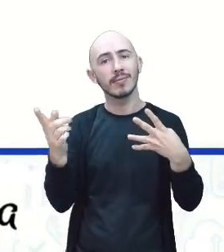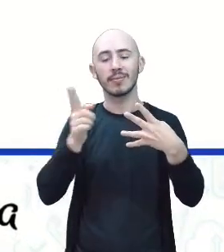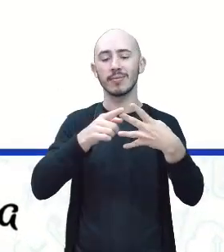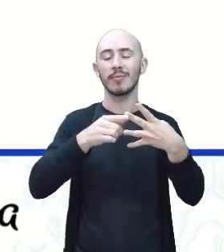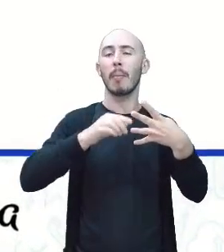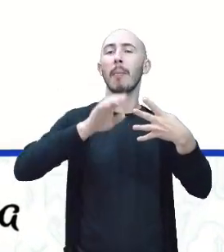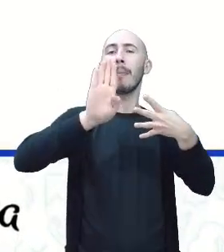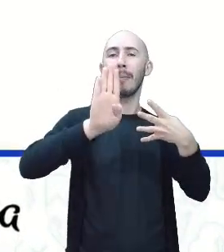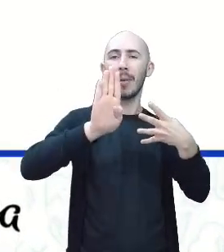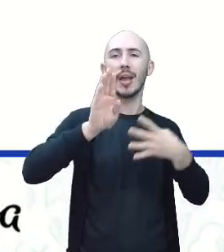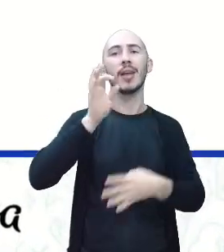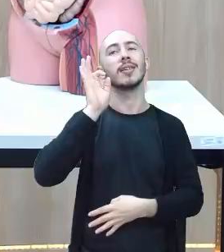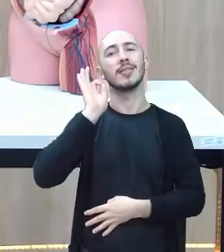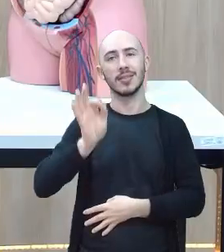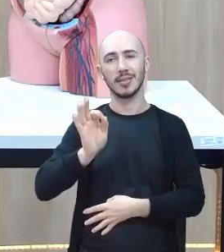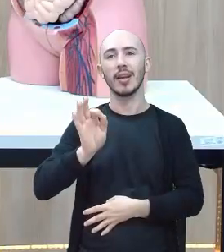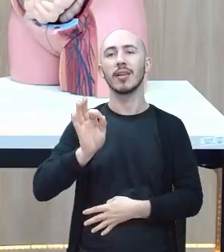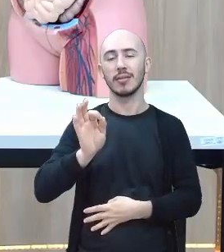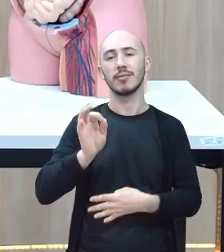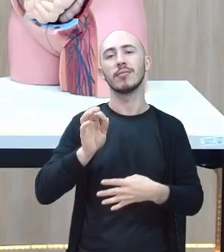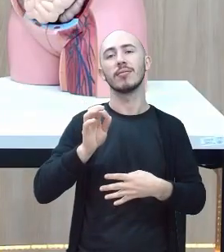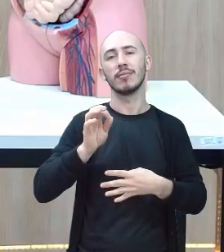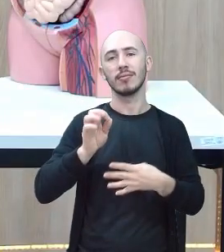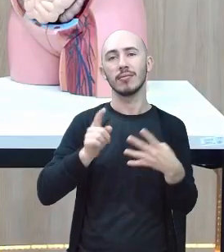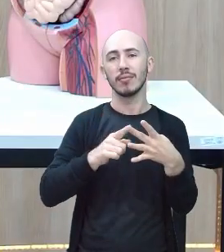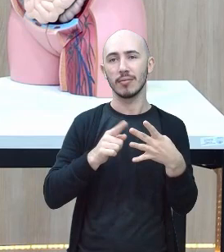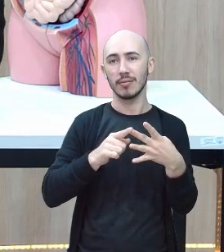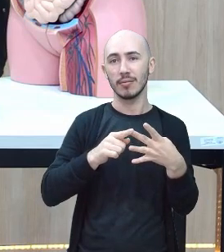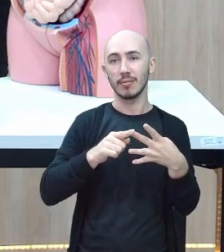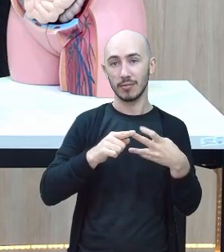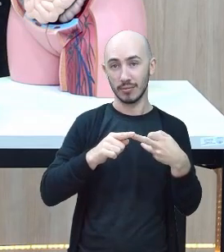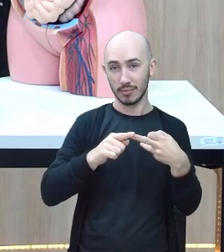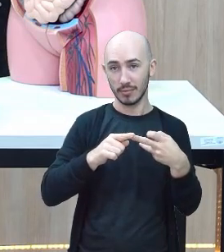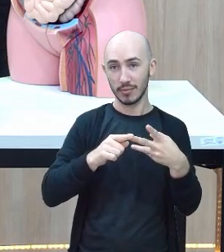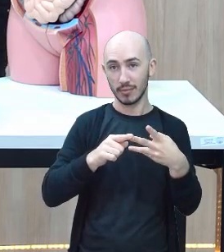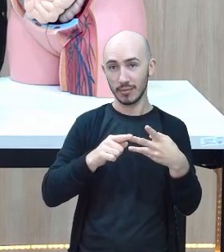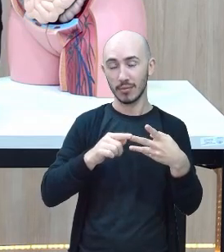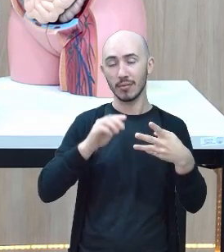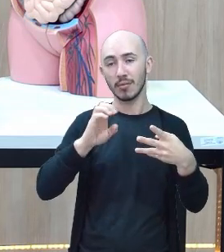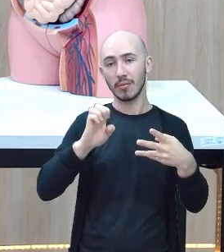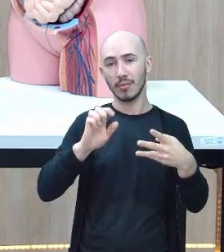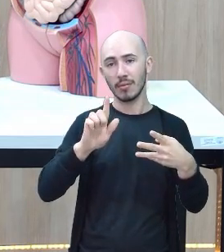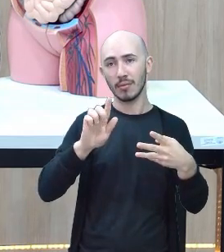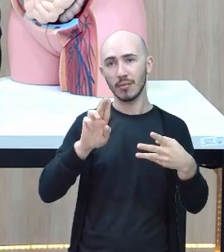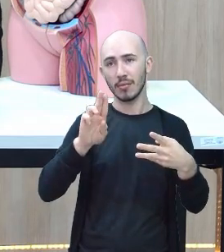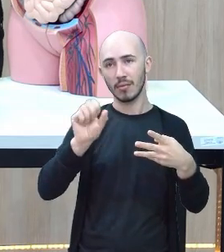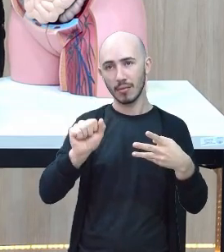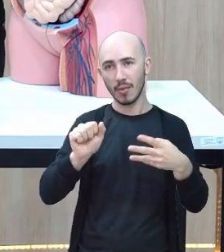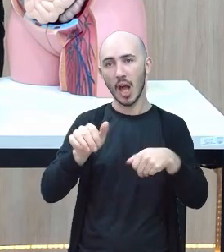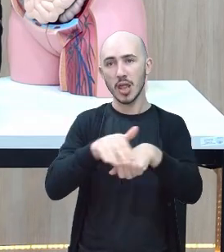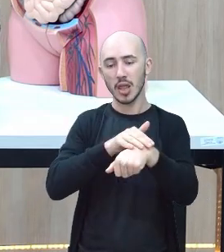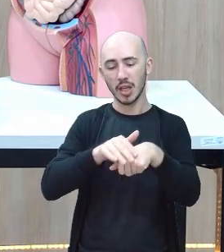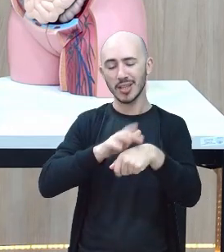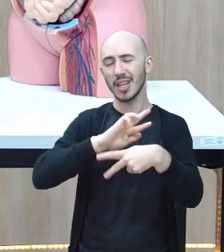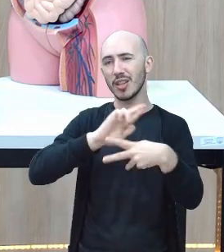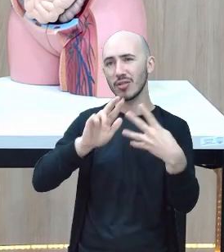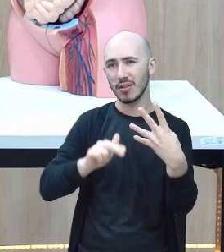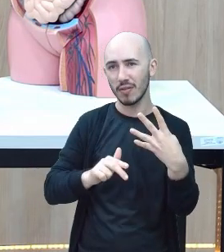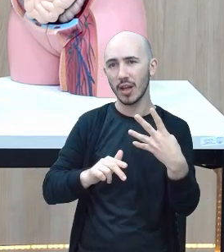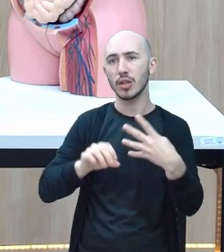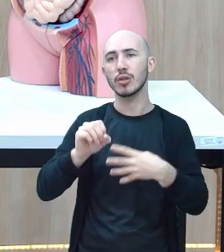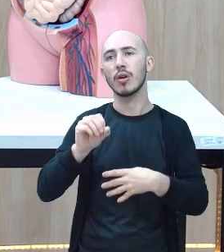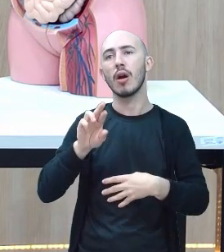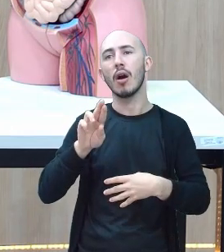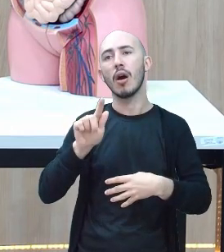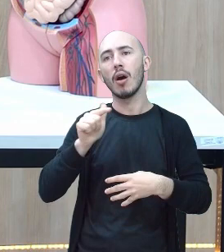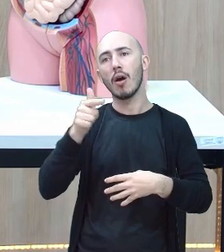letra B começa célula, tecidos, órgãos, sistemas e organismos. Quem botou a letra